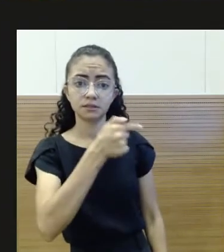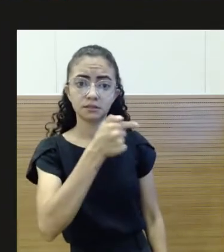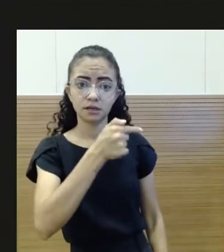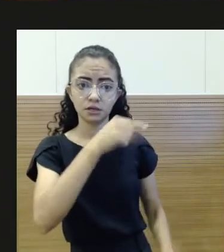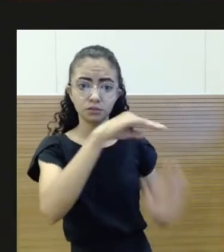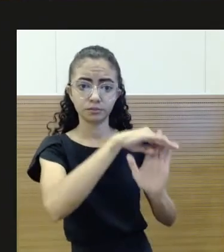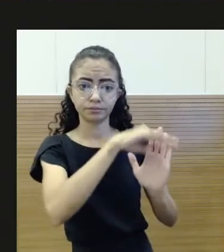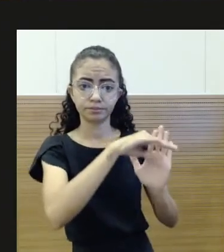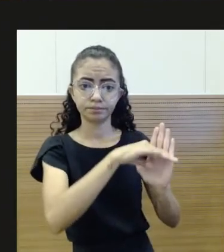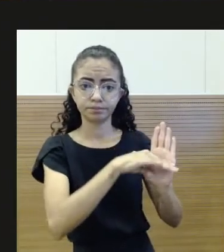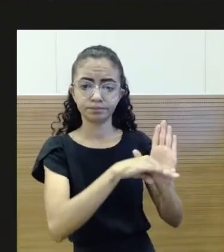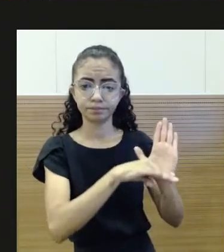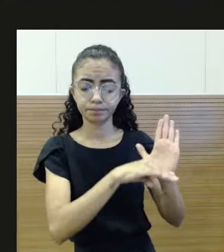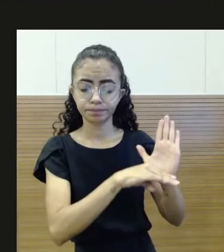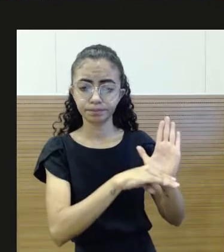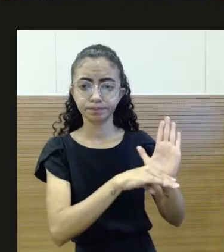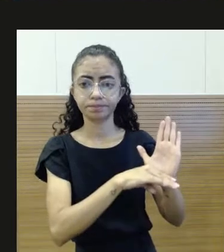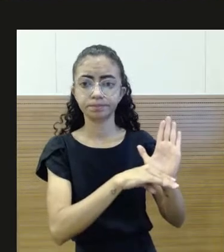mecanismos, não é?